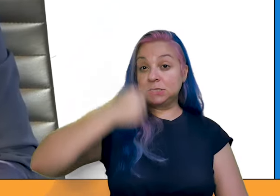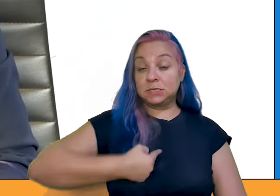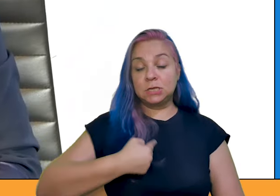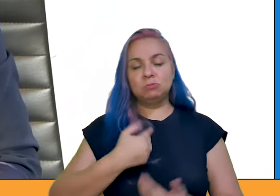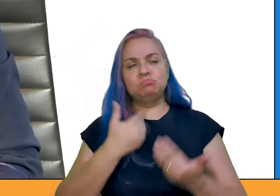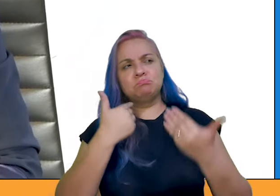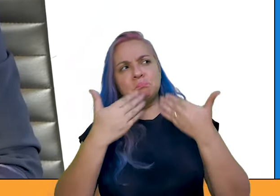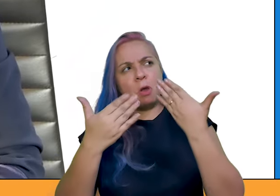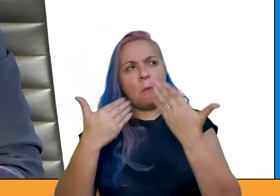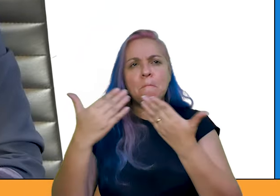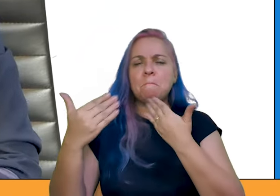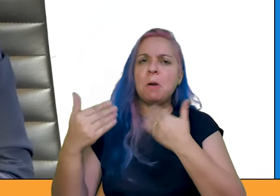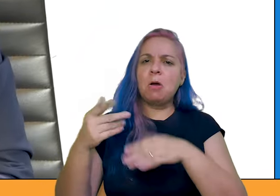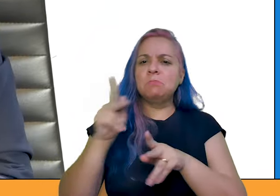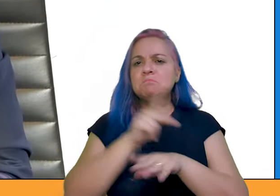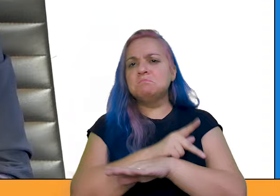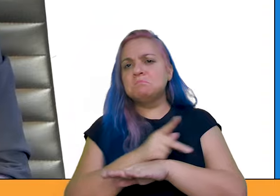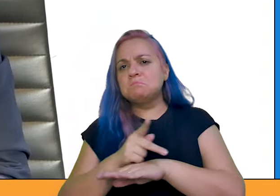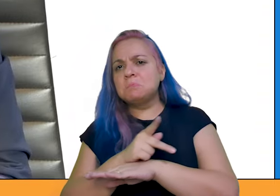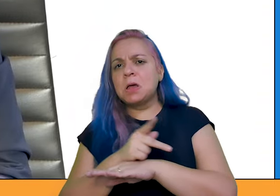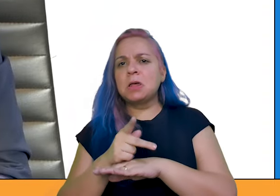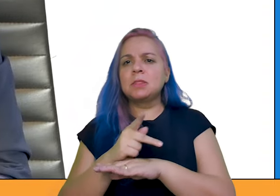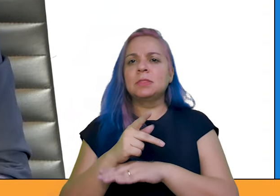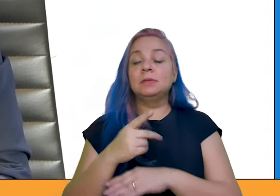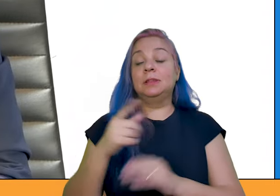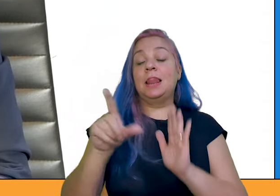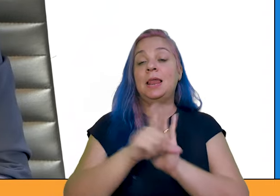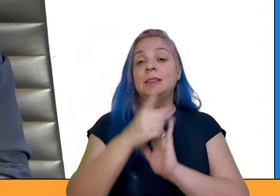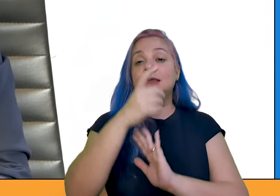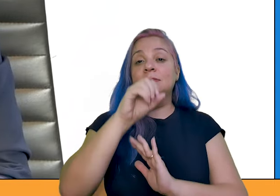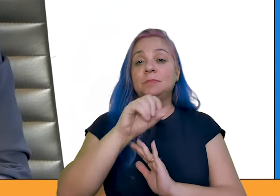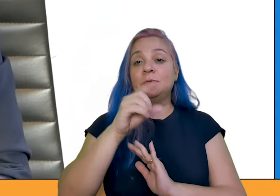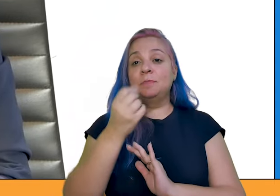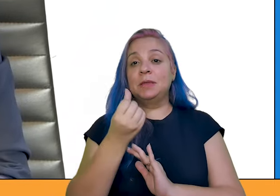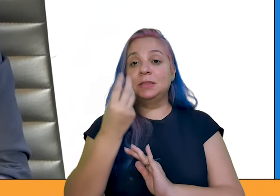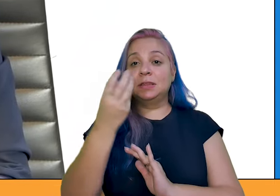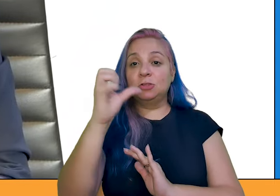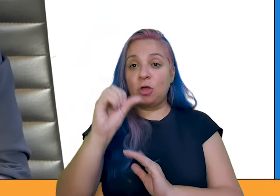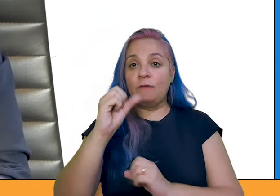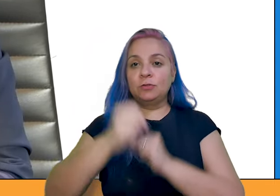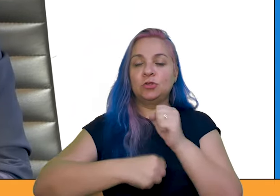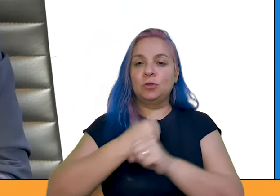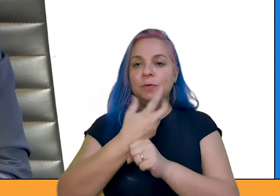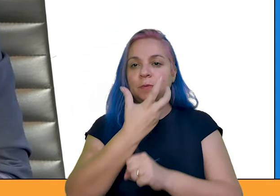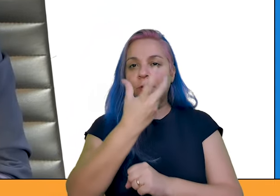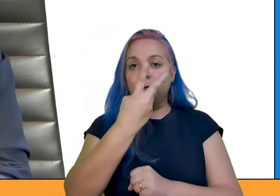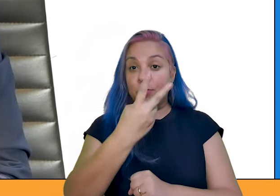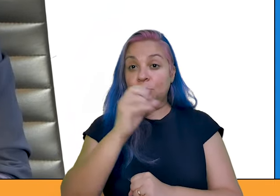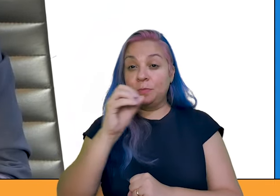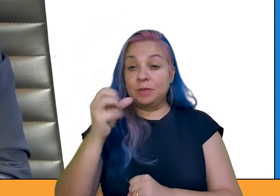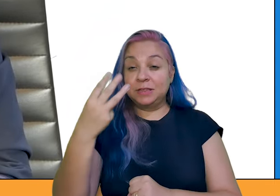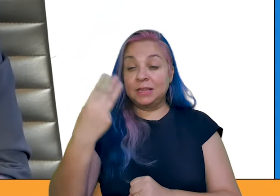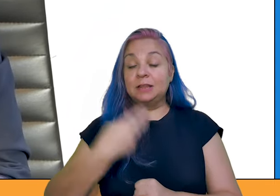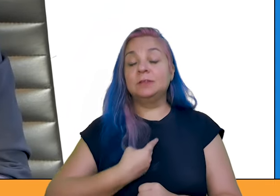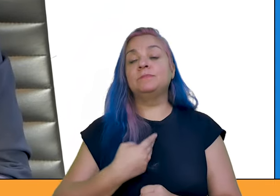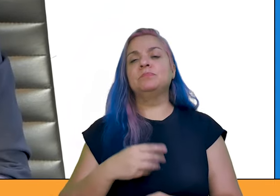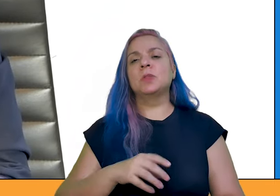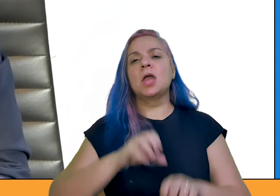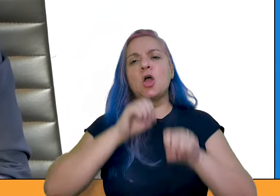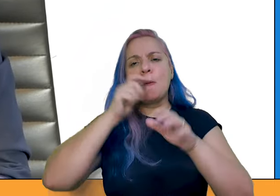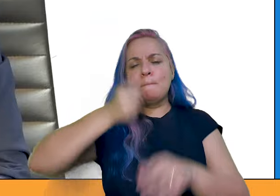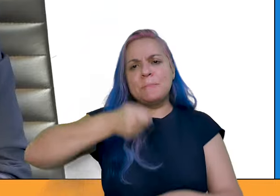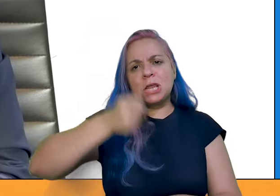Pensando em propostas pedagógicas, em diálogo com a Lei 10.639 de 2003, que oficializa e obriga o ensino